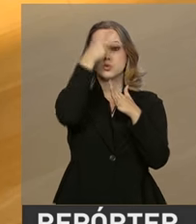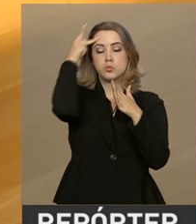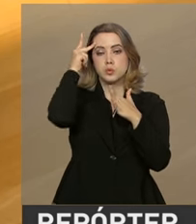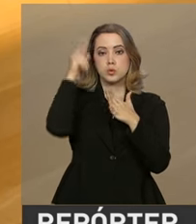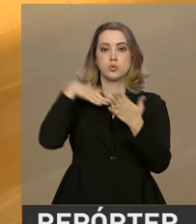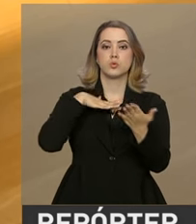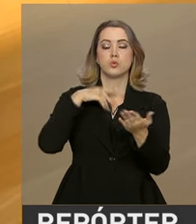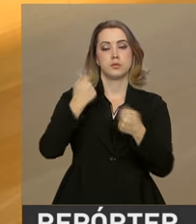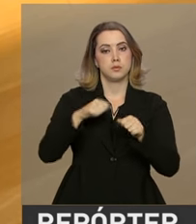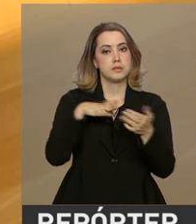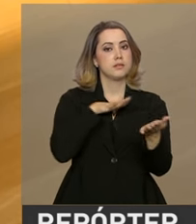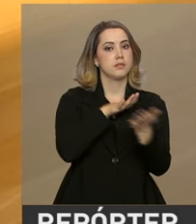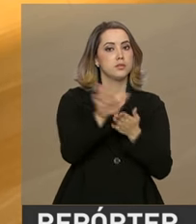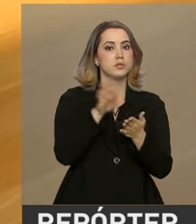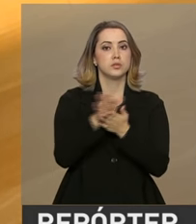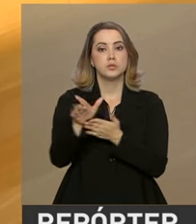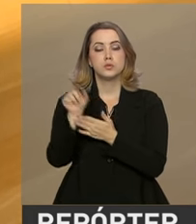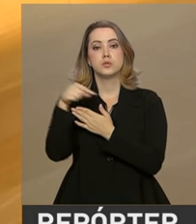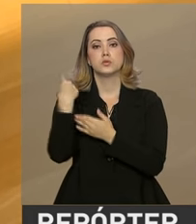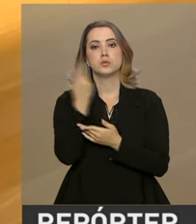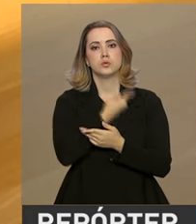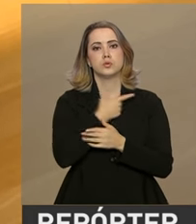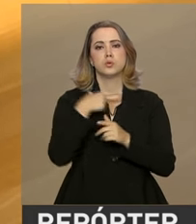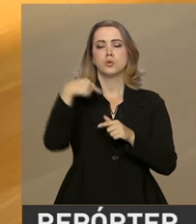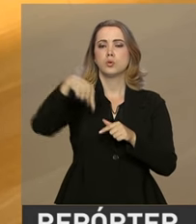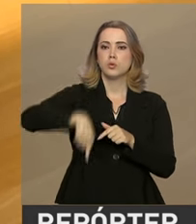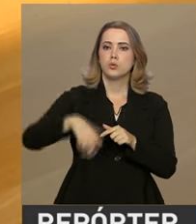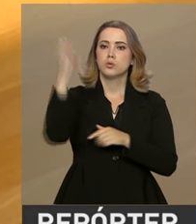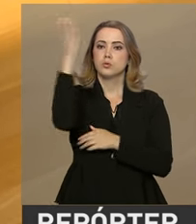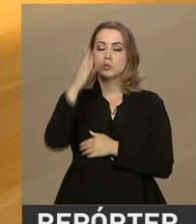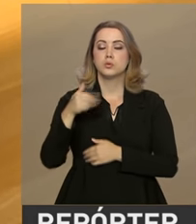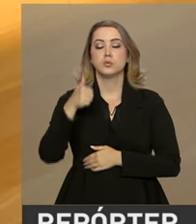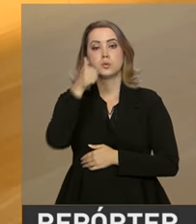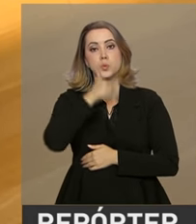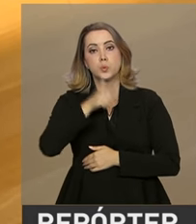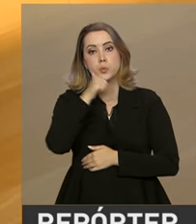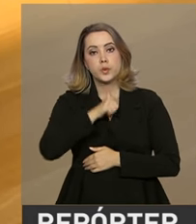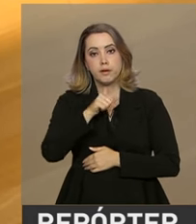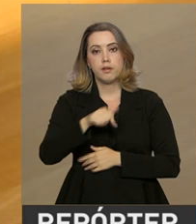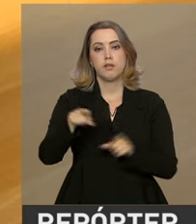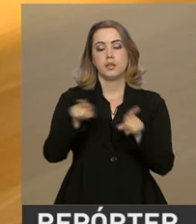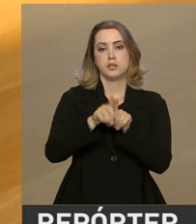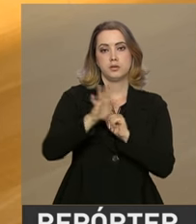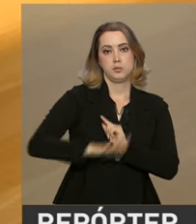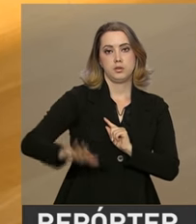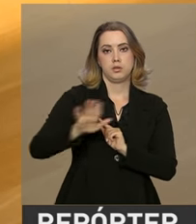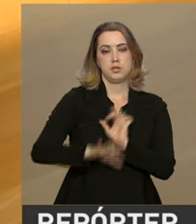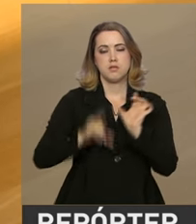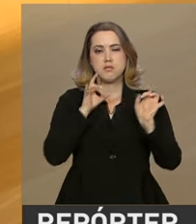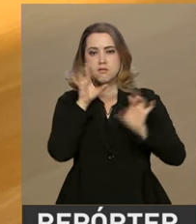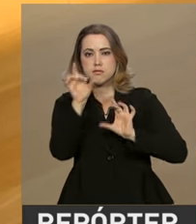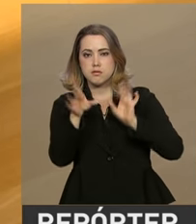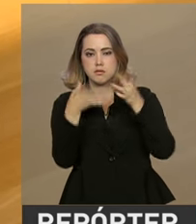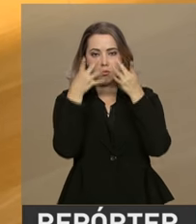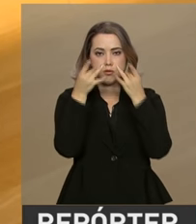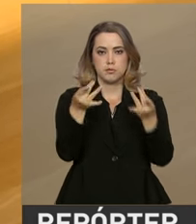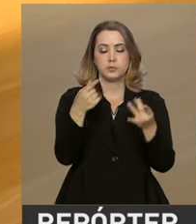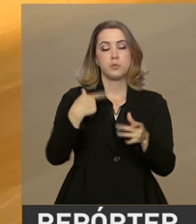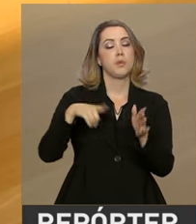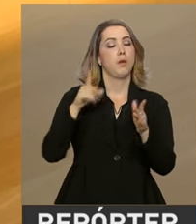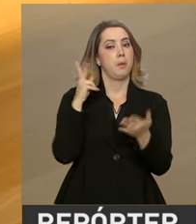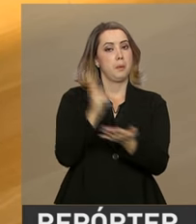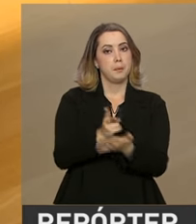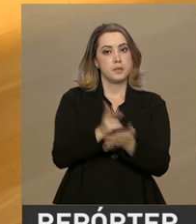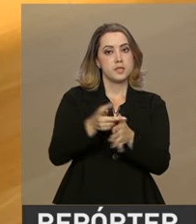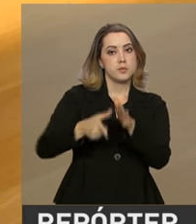região, com especial atenção para mulheres e crianças. Em nosso país, mesmo antes do reconhecimento de sua